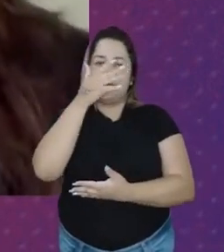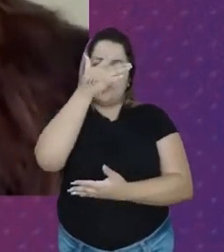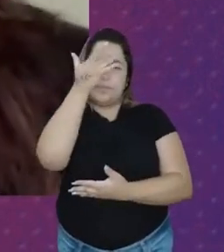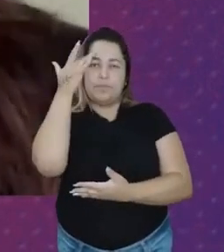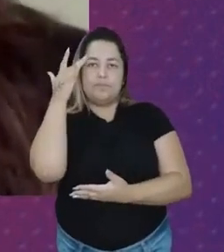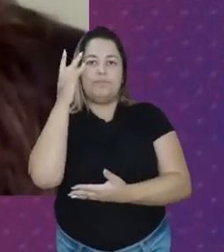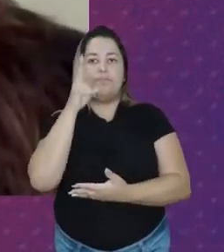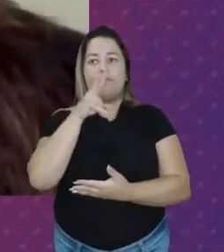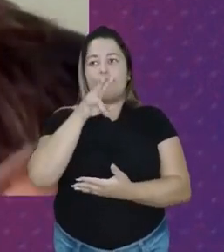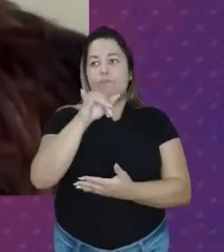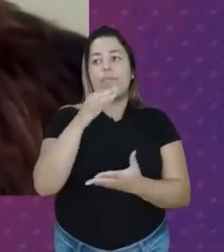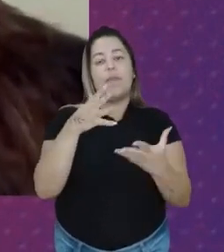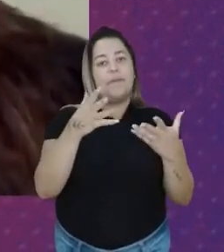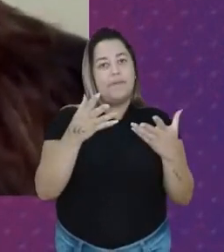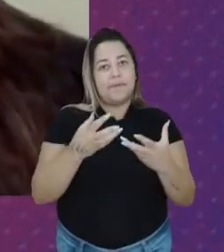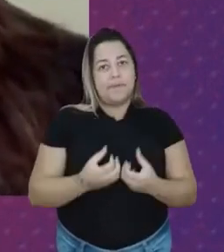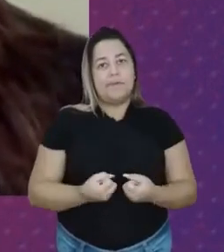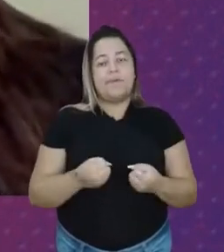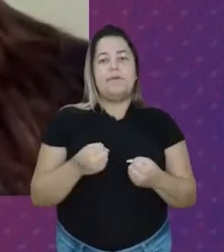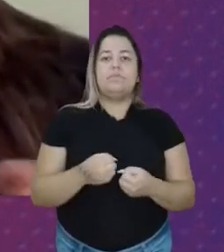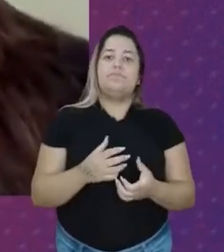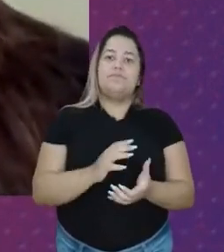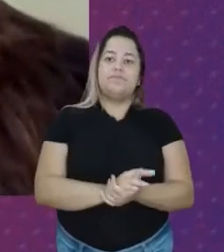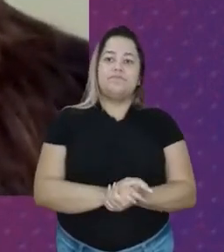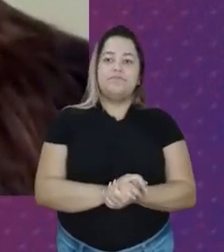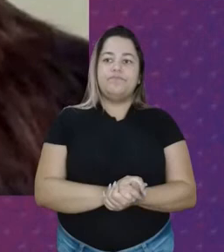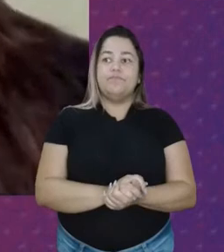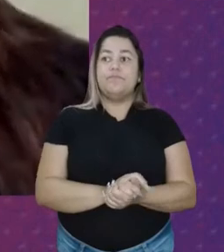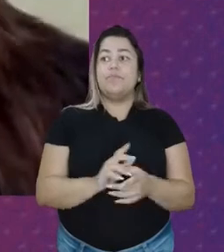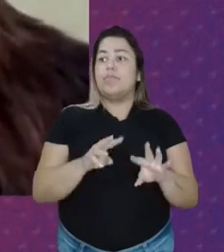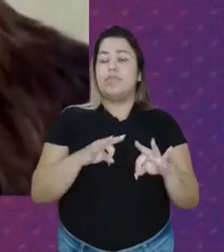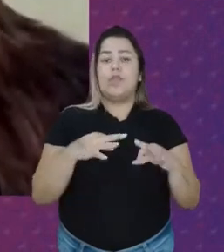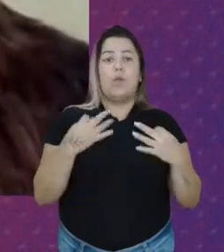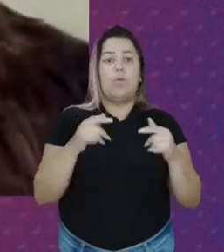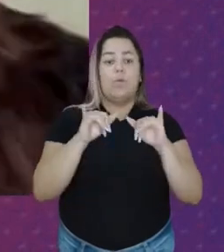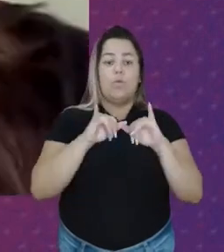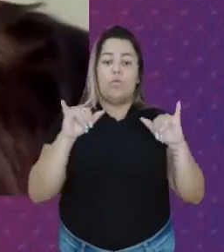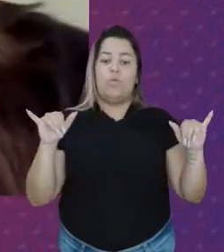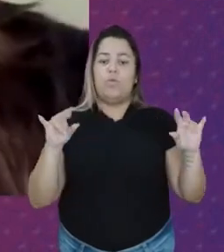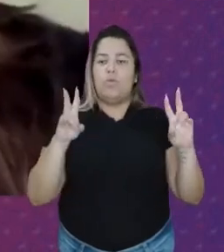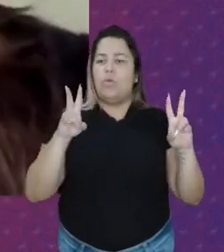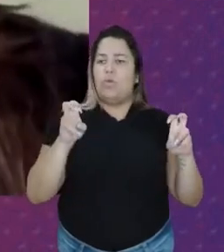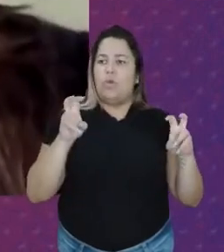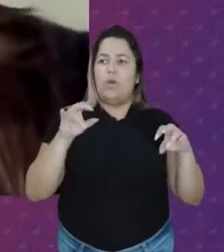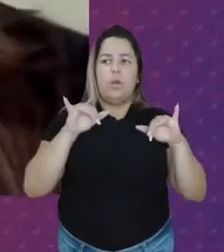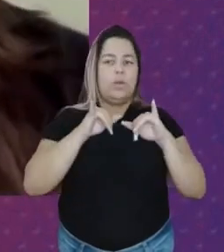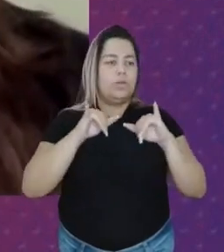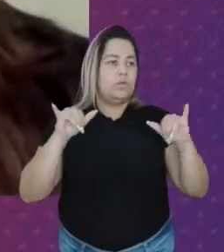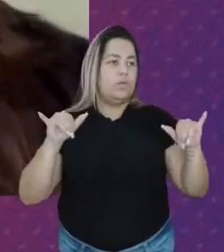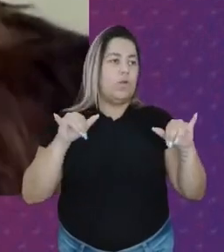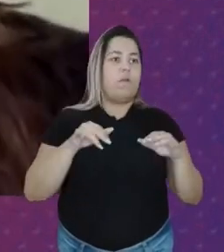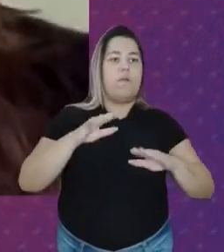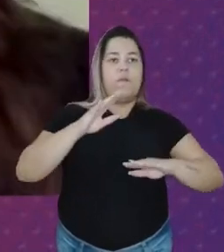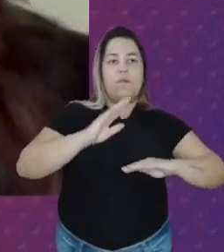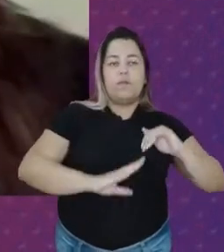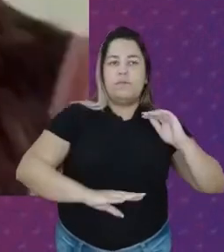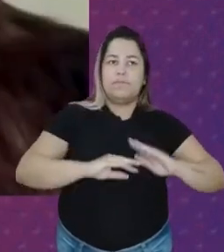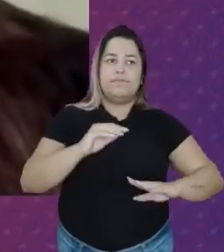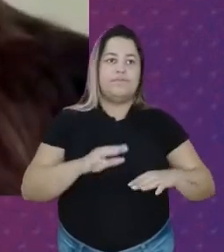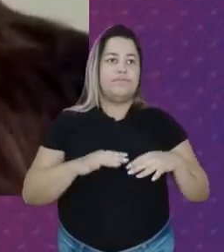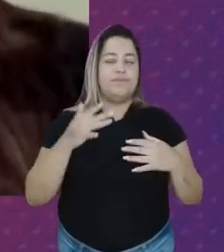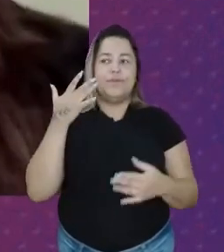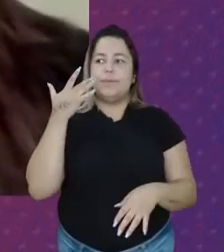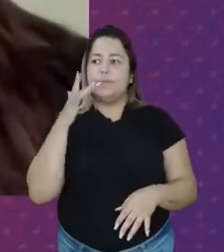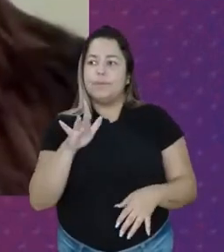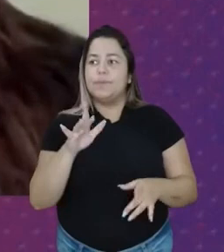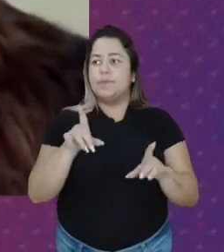e que vai receber, né, o seu recibo por isso, e vai ter todas as informações sobre isso, ela vai estar informada, olha, dessa doação, sei lá, vou